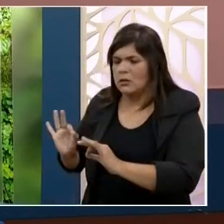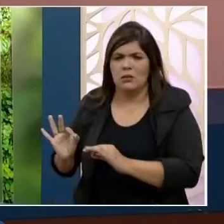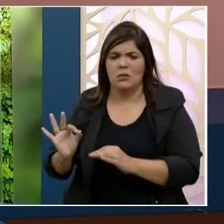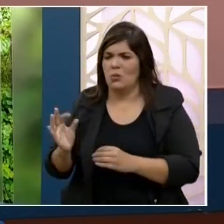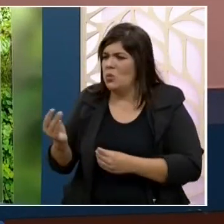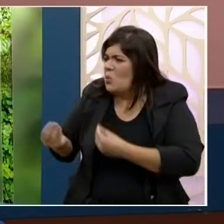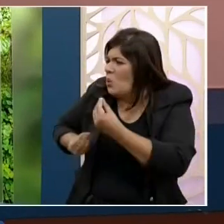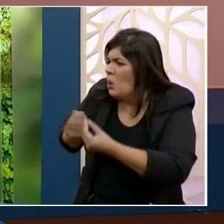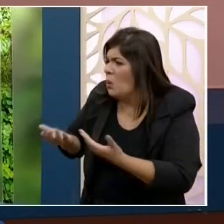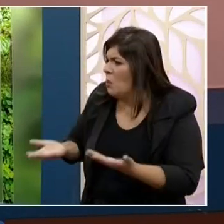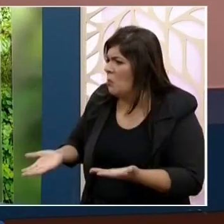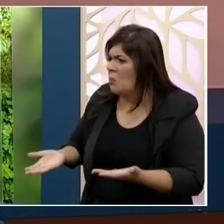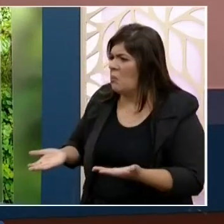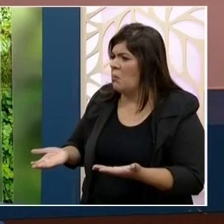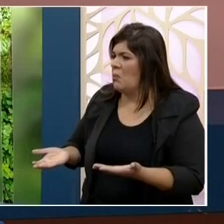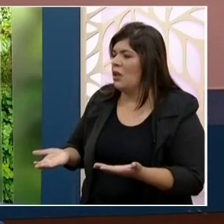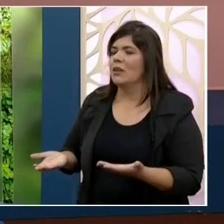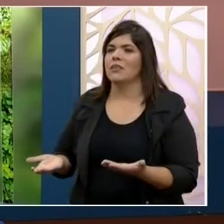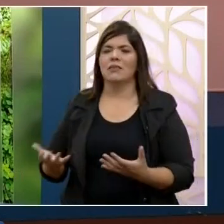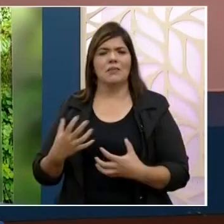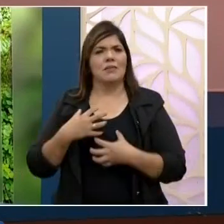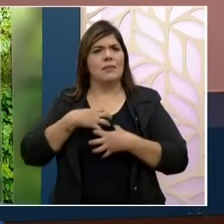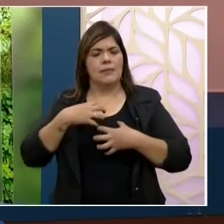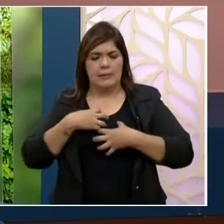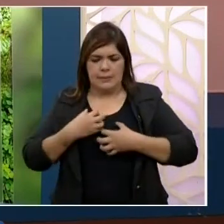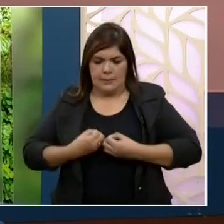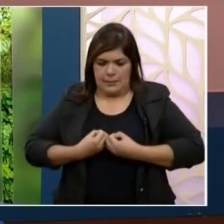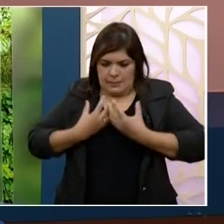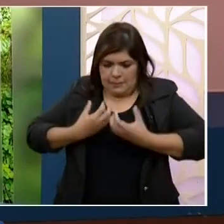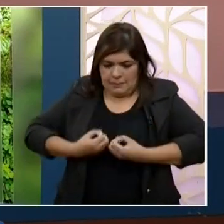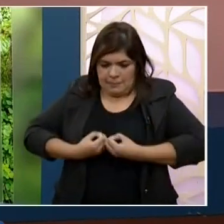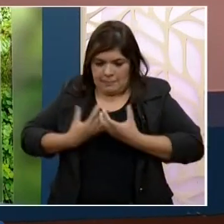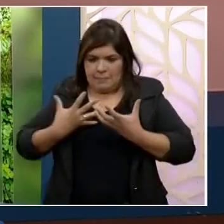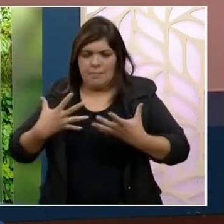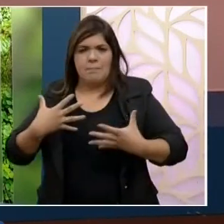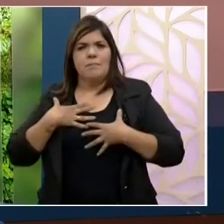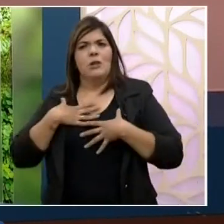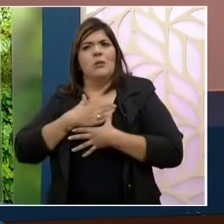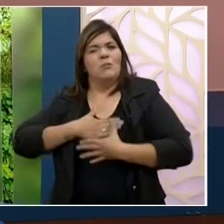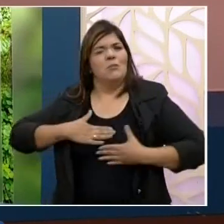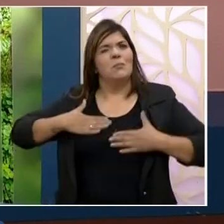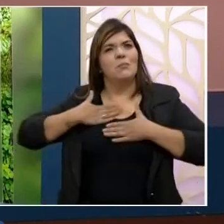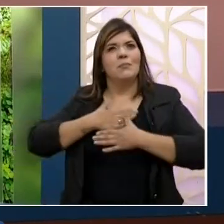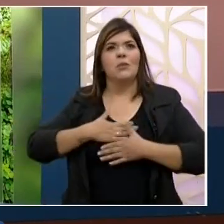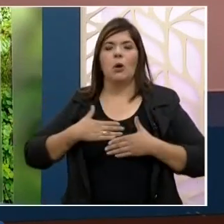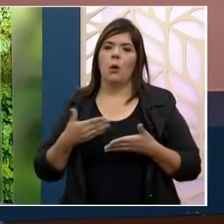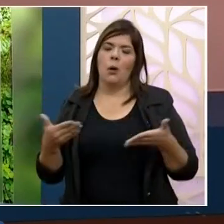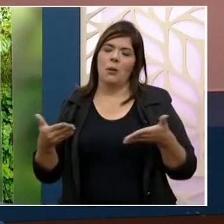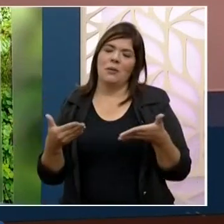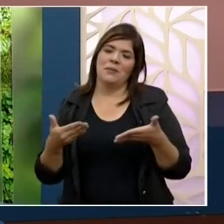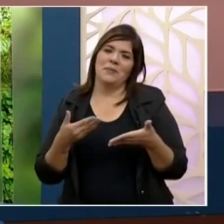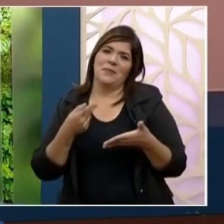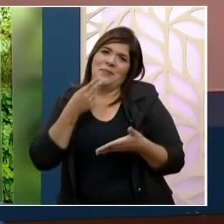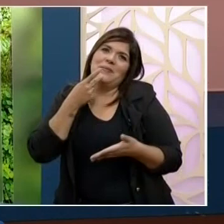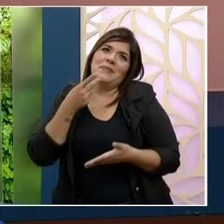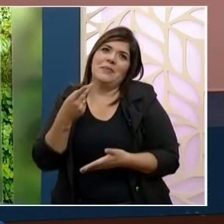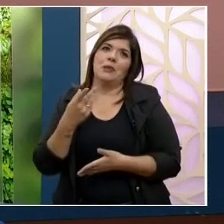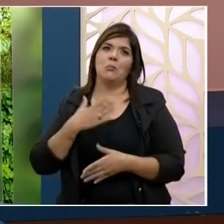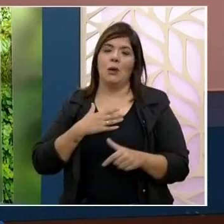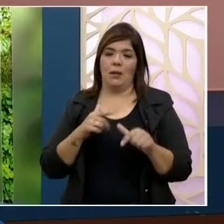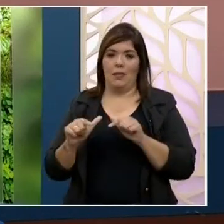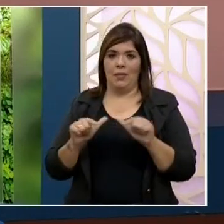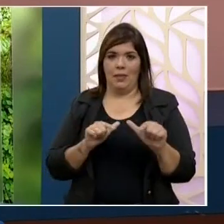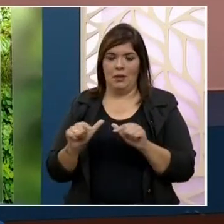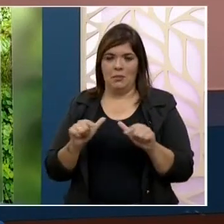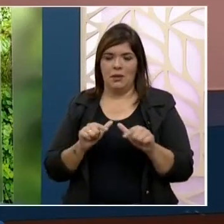que você fez isso? Sabe, aquilo foi aflorando, aflorando de uma tal forma dentro de mim, que hoje eu falo que o meu